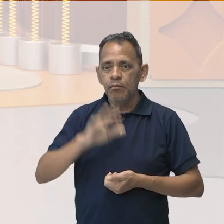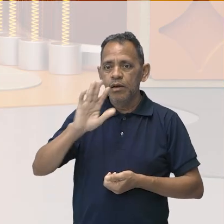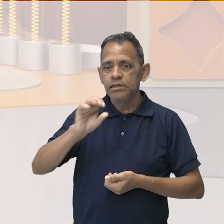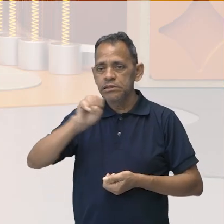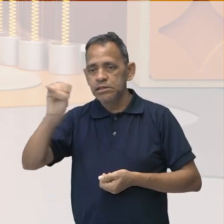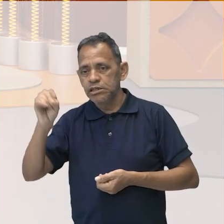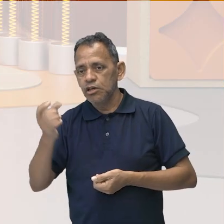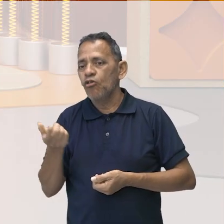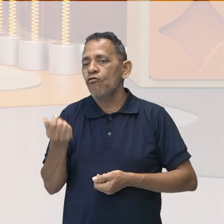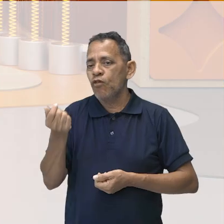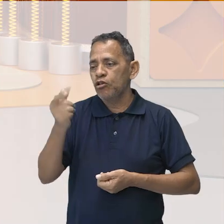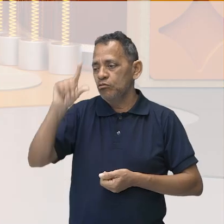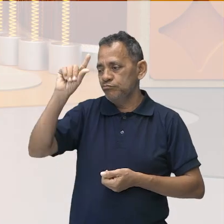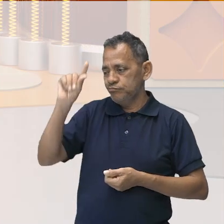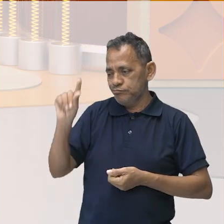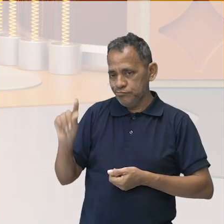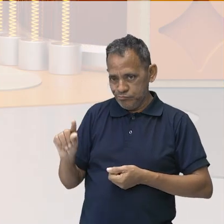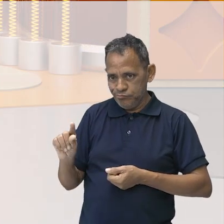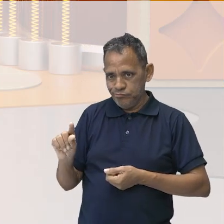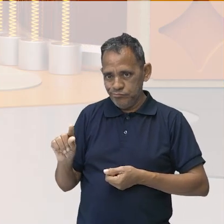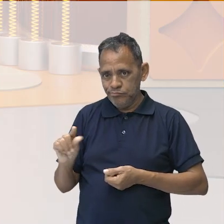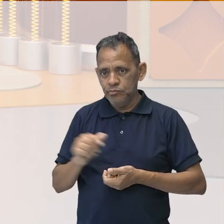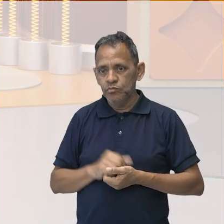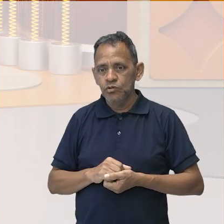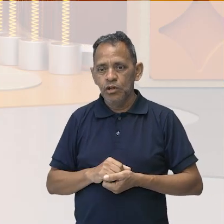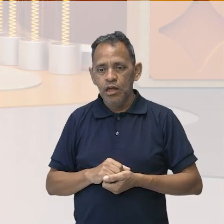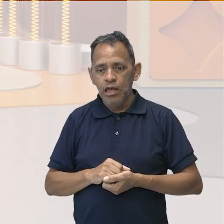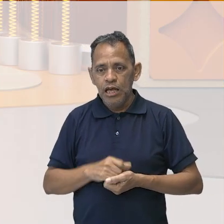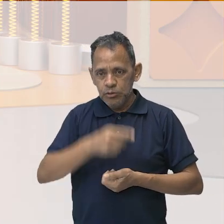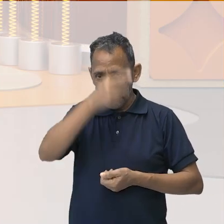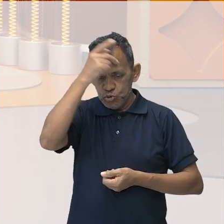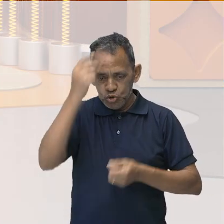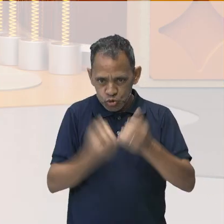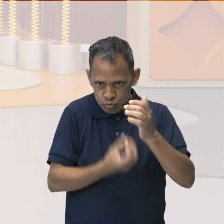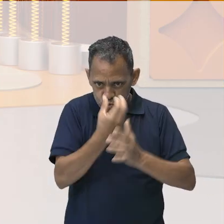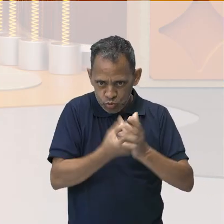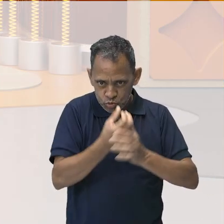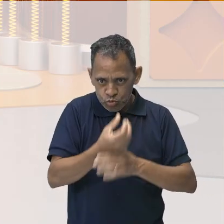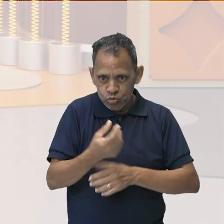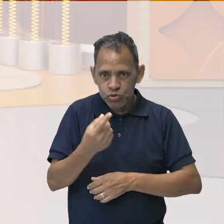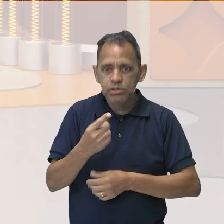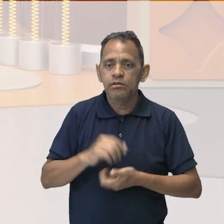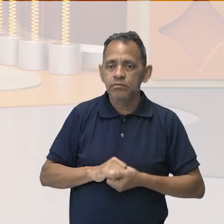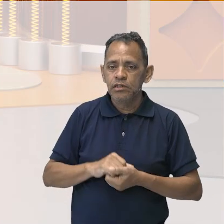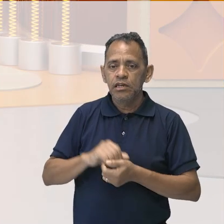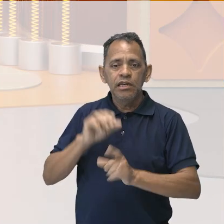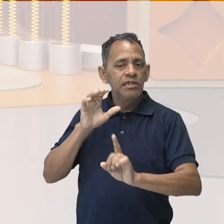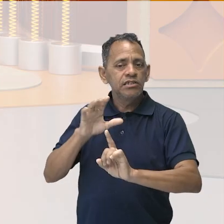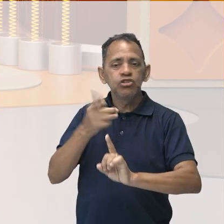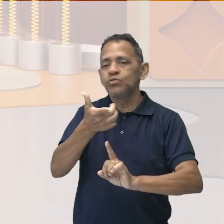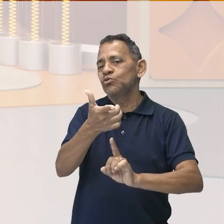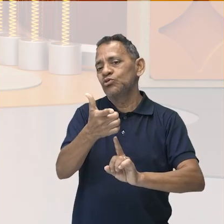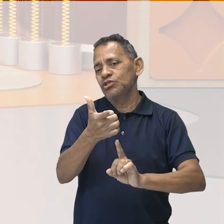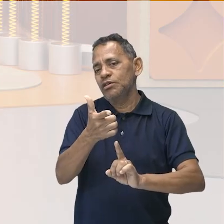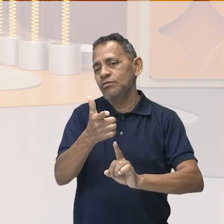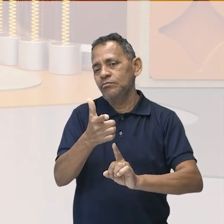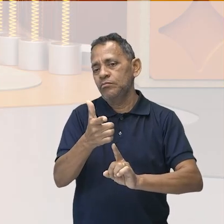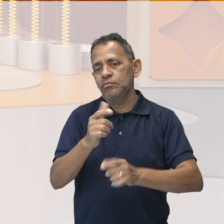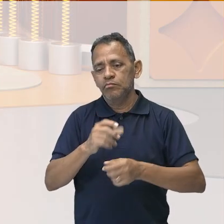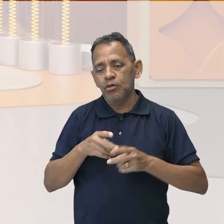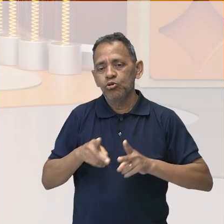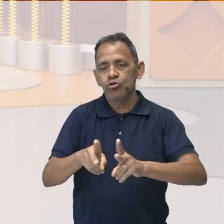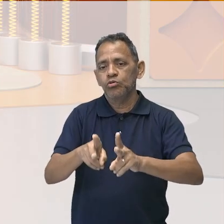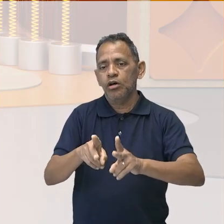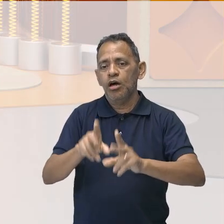ali do produto for muito baixo, os produtores terão pouco incentivo o quê? Para permanecer, né, ali no mercado devido